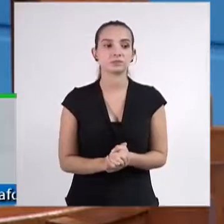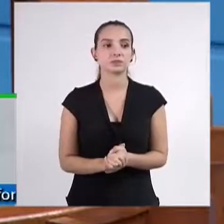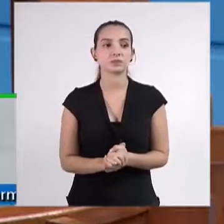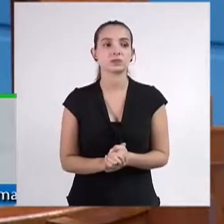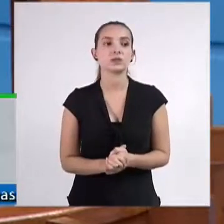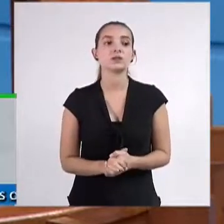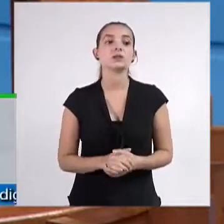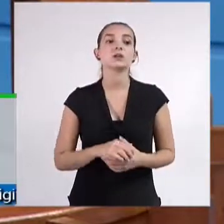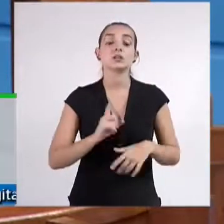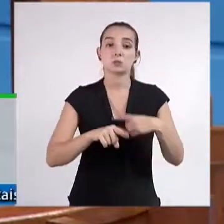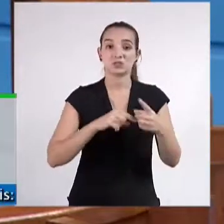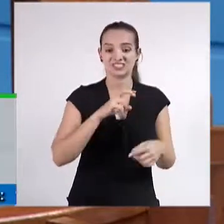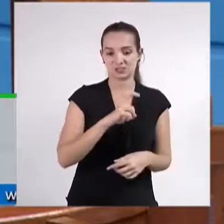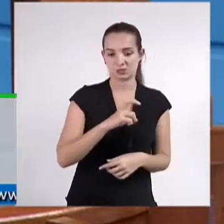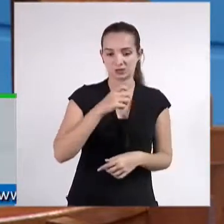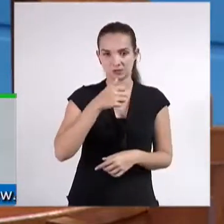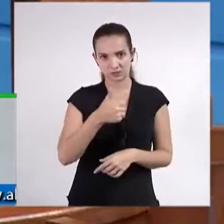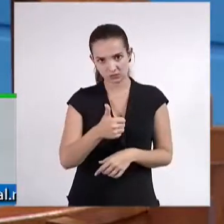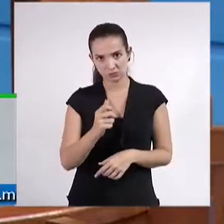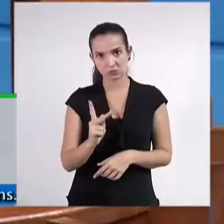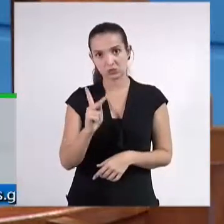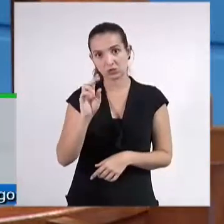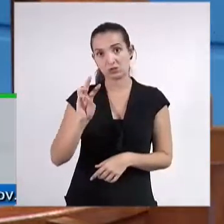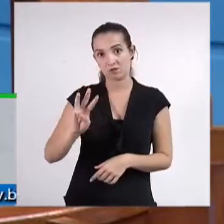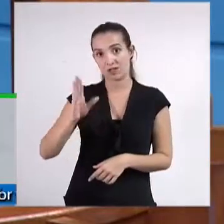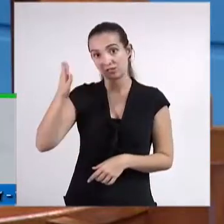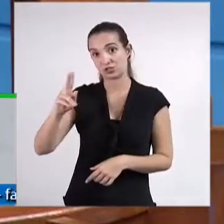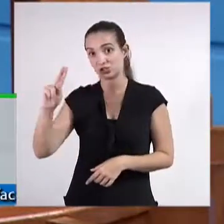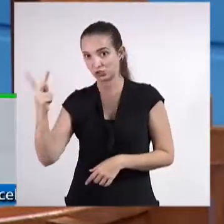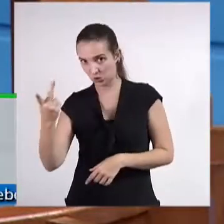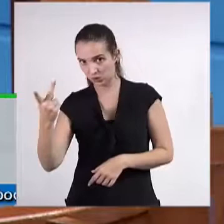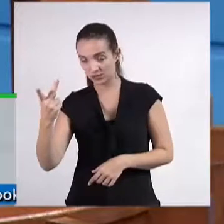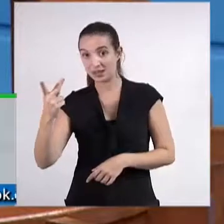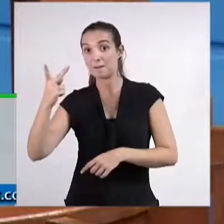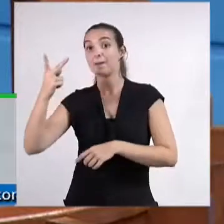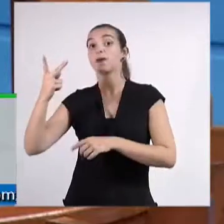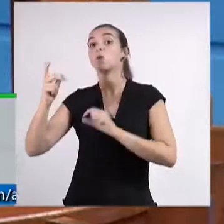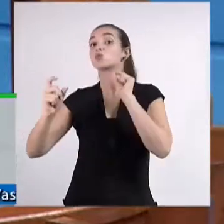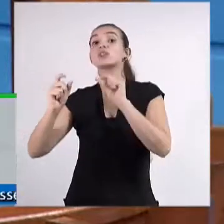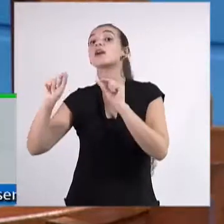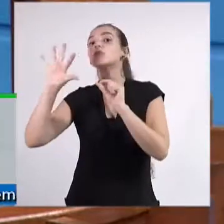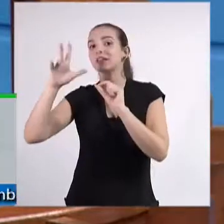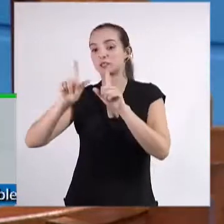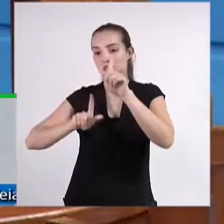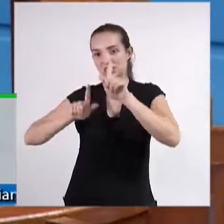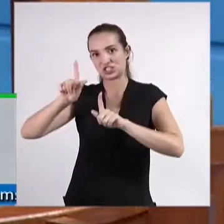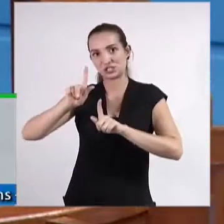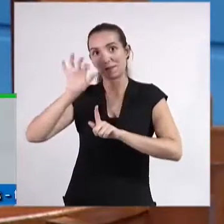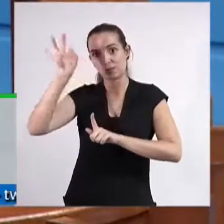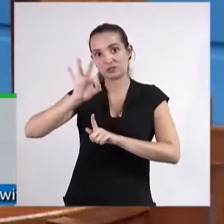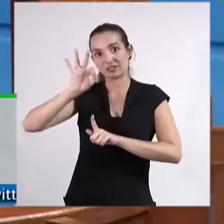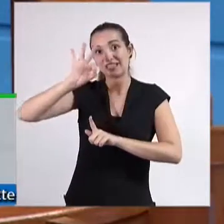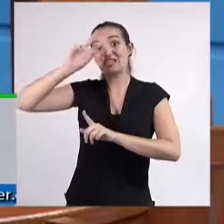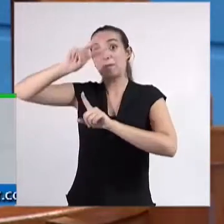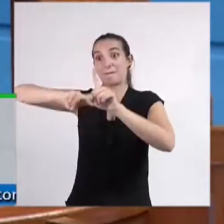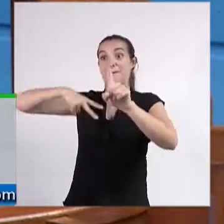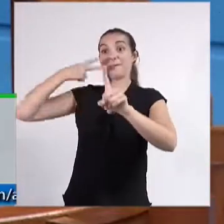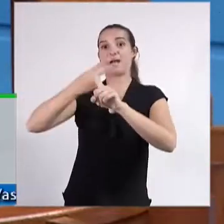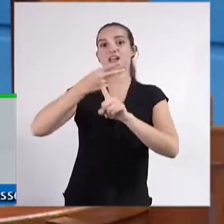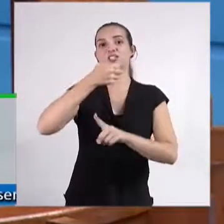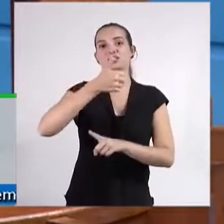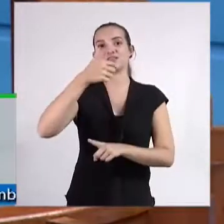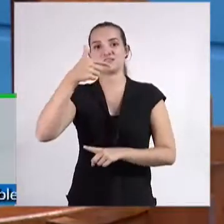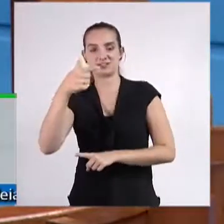e aos 51 você tem 17%, é um aumento muito alto. Por que não aos 50, dos 50 aos